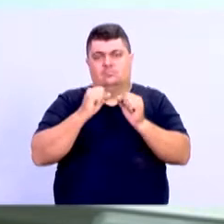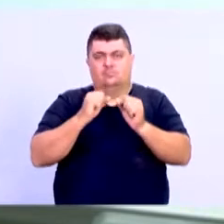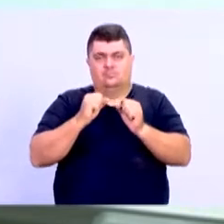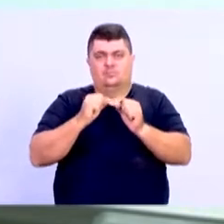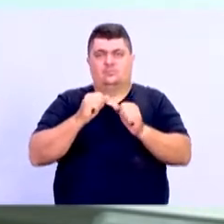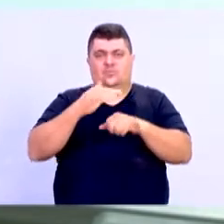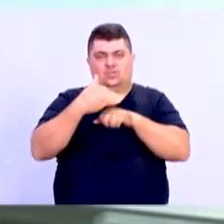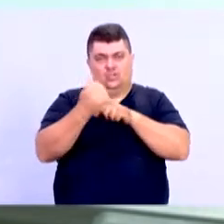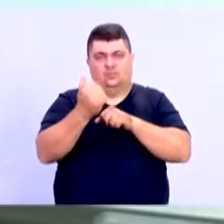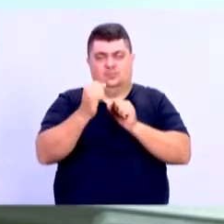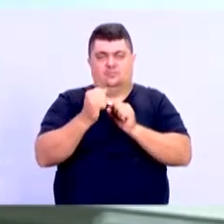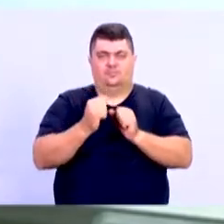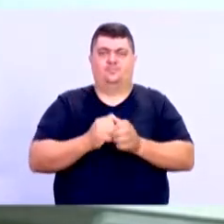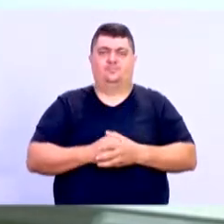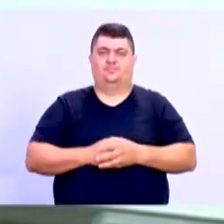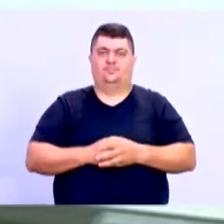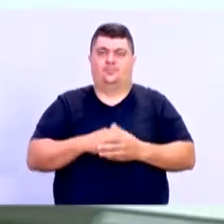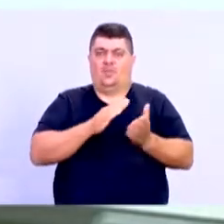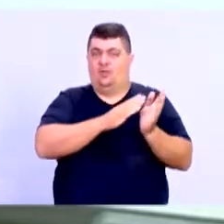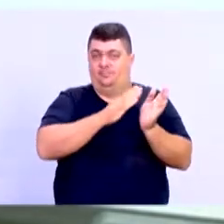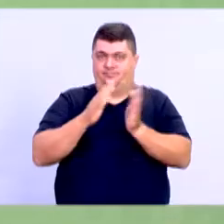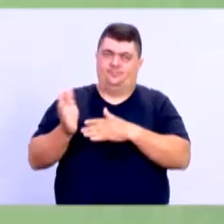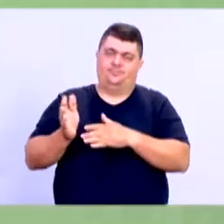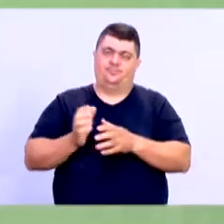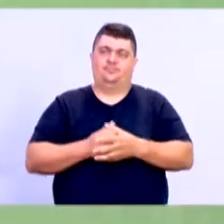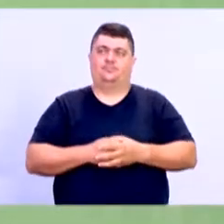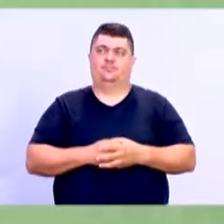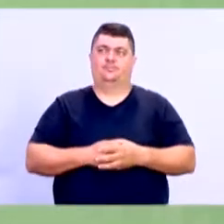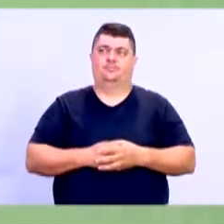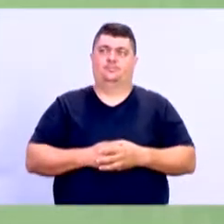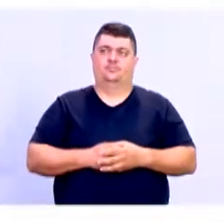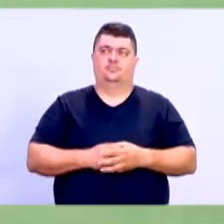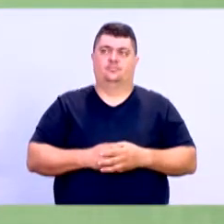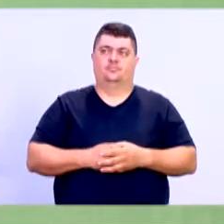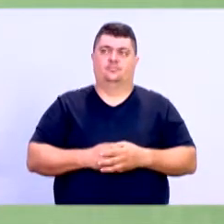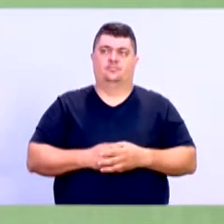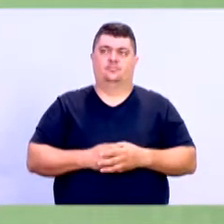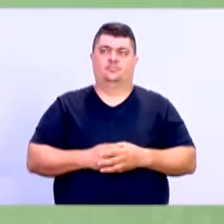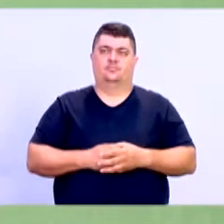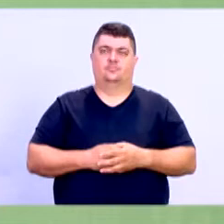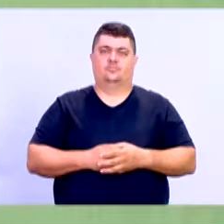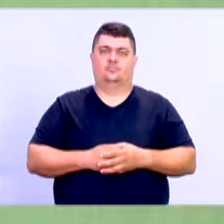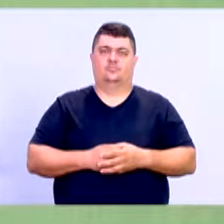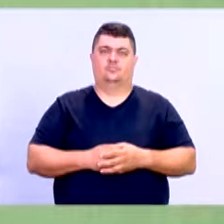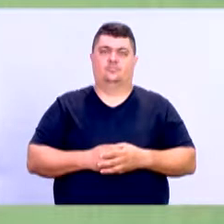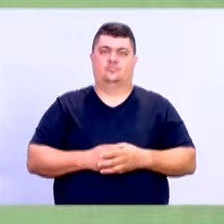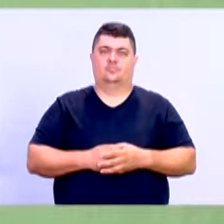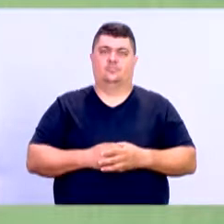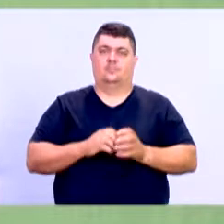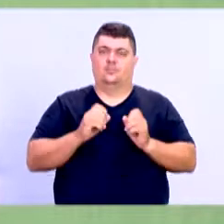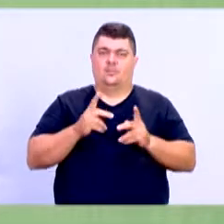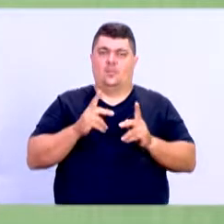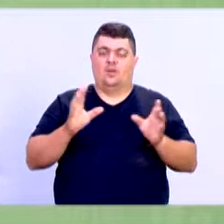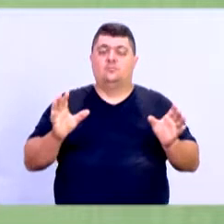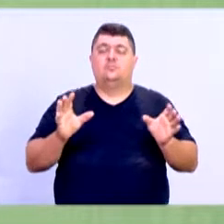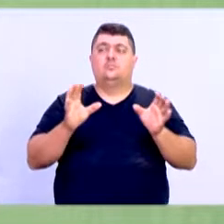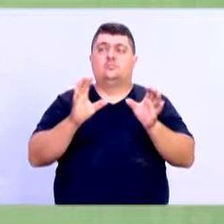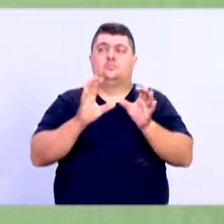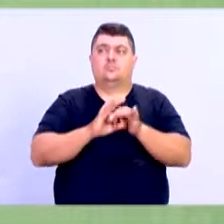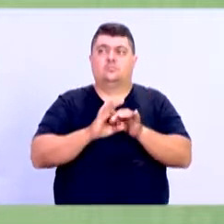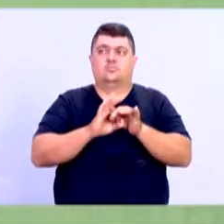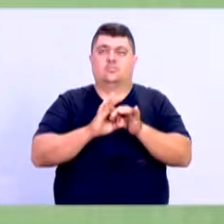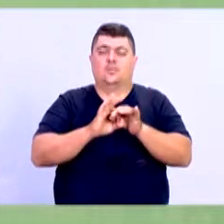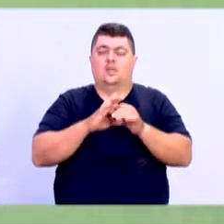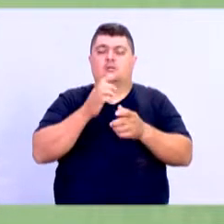me chamar, beleza? Então vamos lá ao nosso slide. Bem, contexto